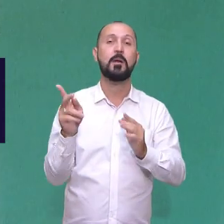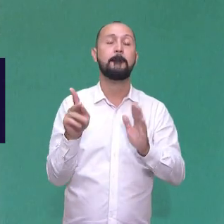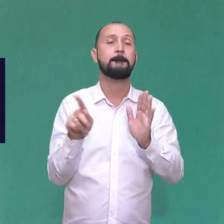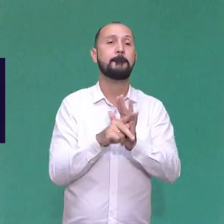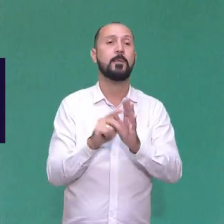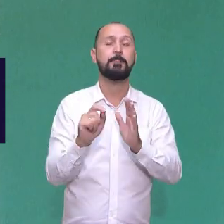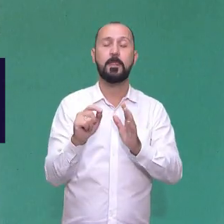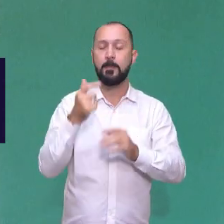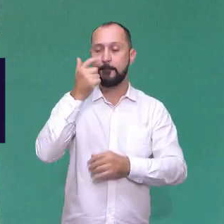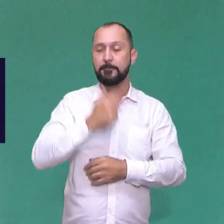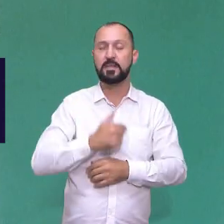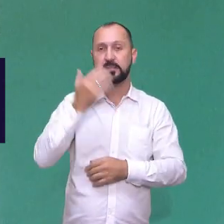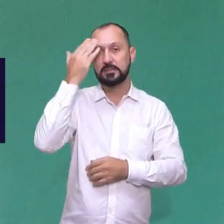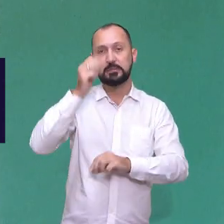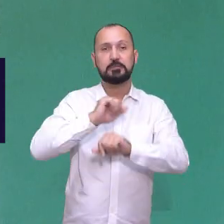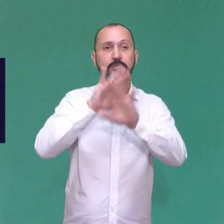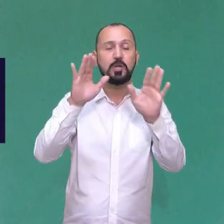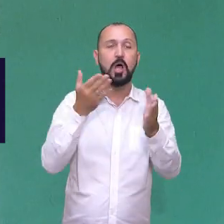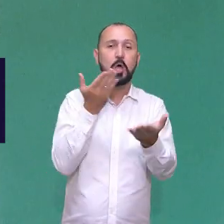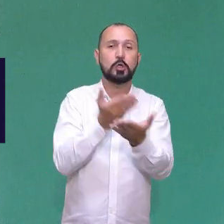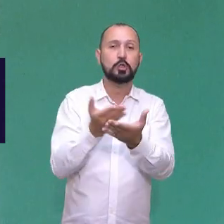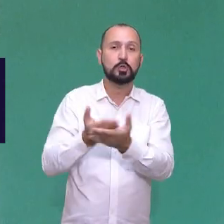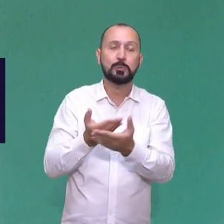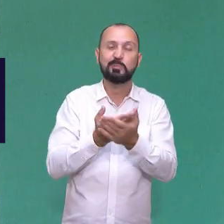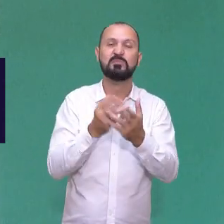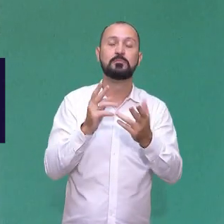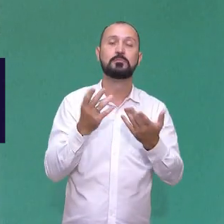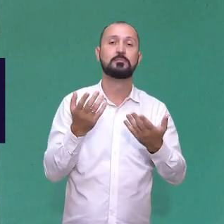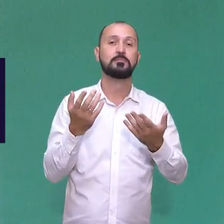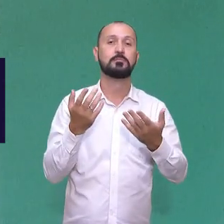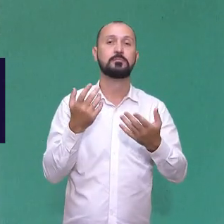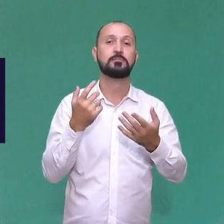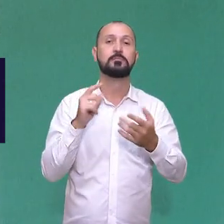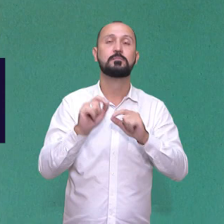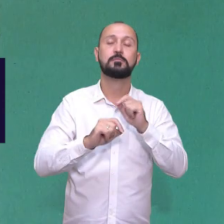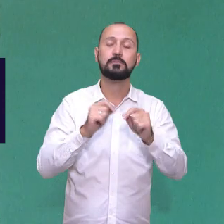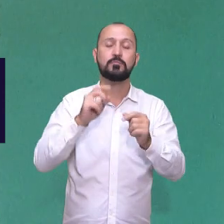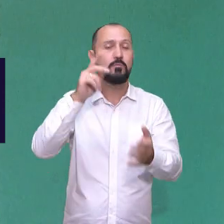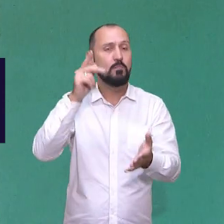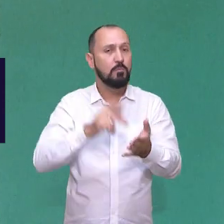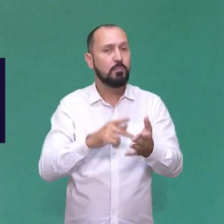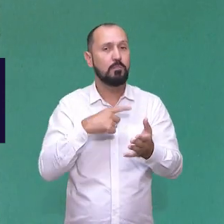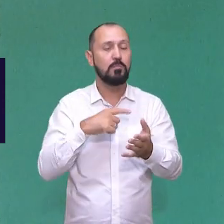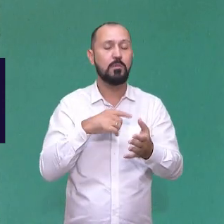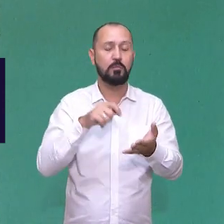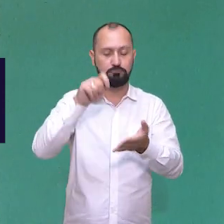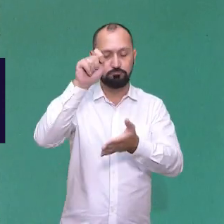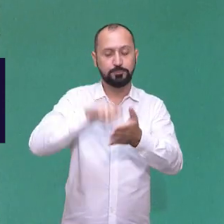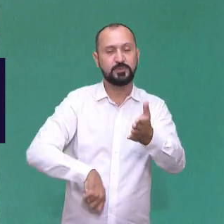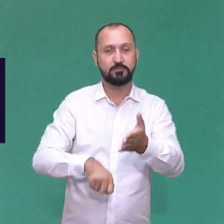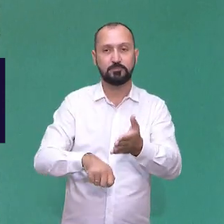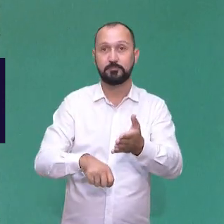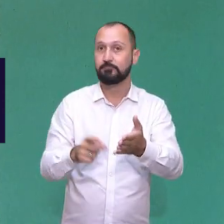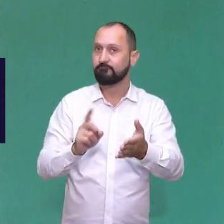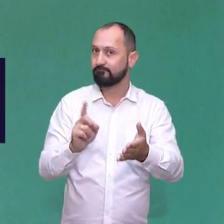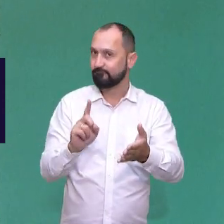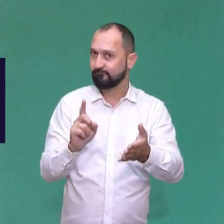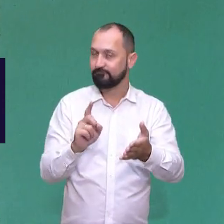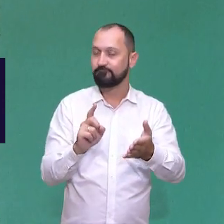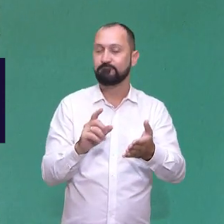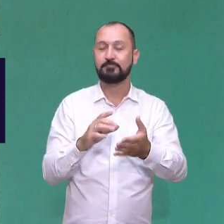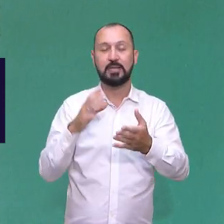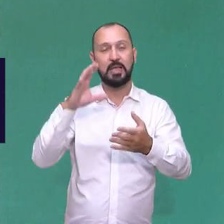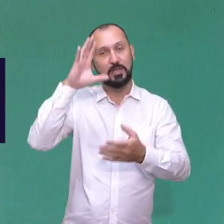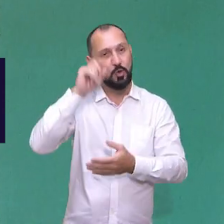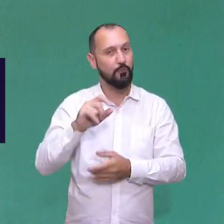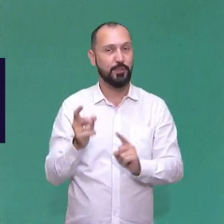por exemplo, artistas ou pessoas entendidas, estudiosos no campo da produção artística que efetivamente deliberam a